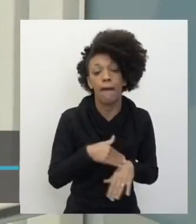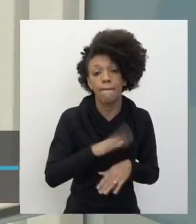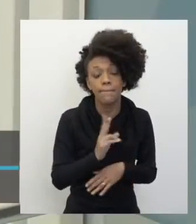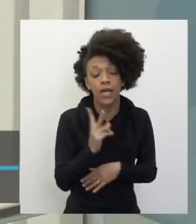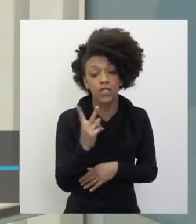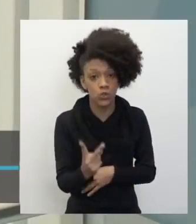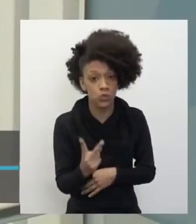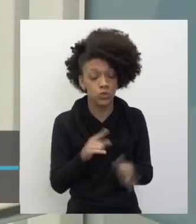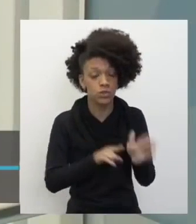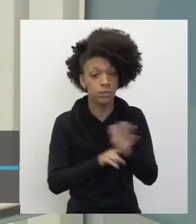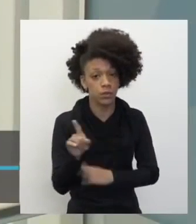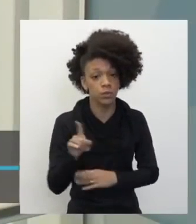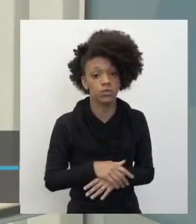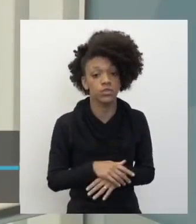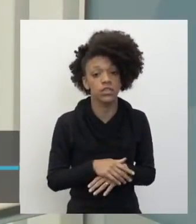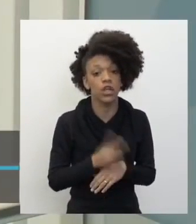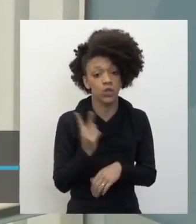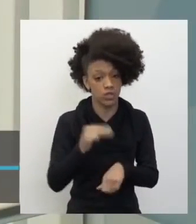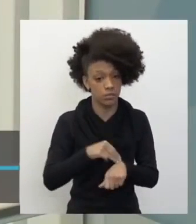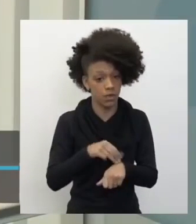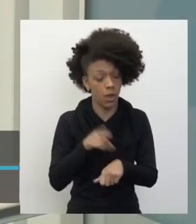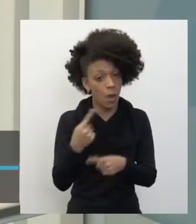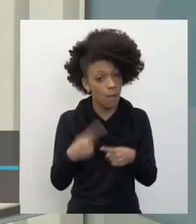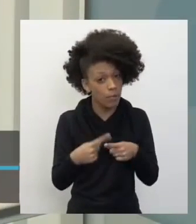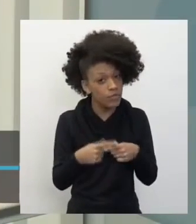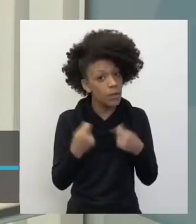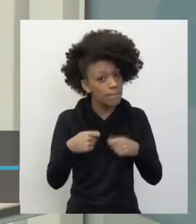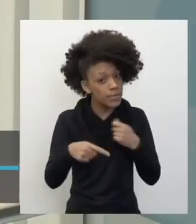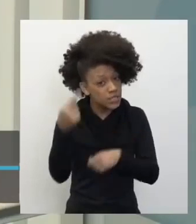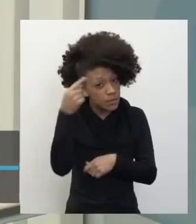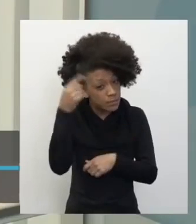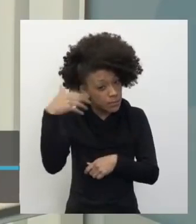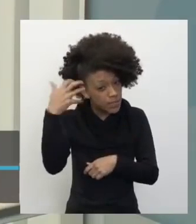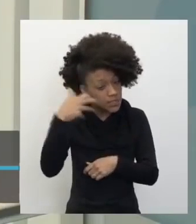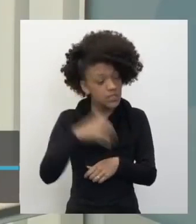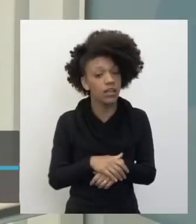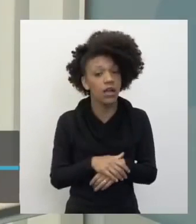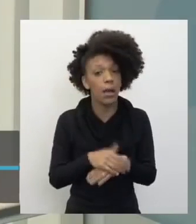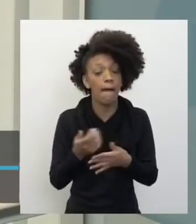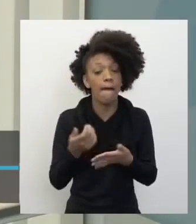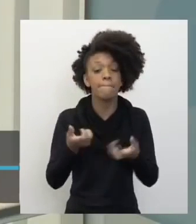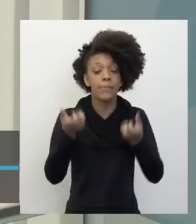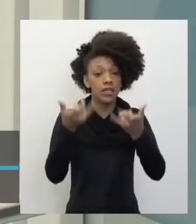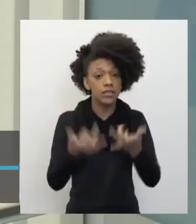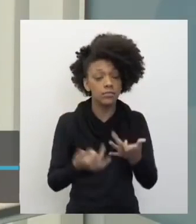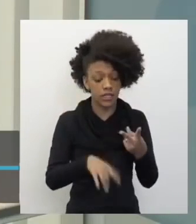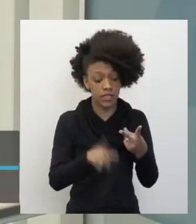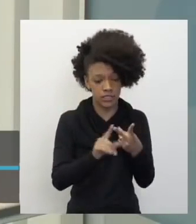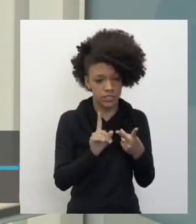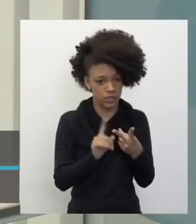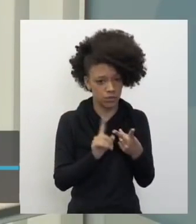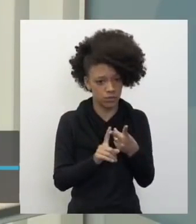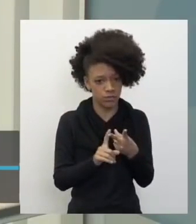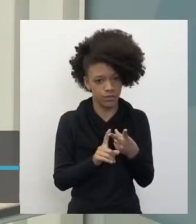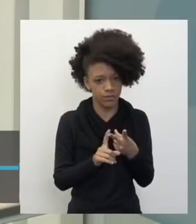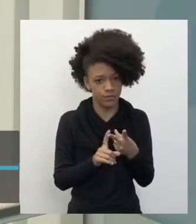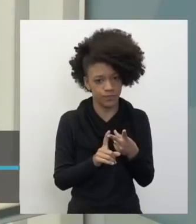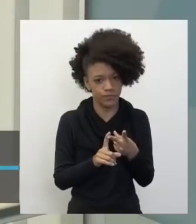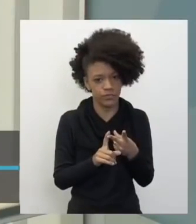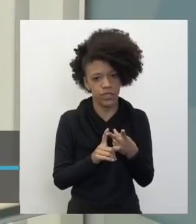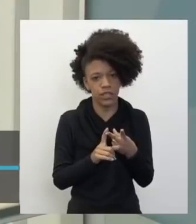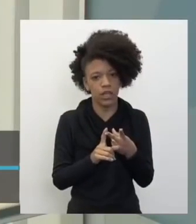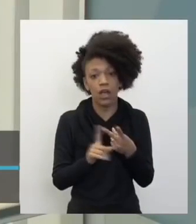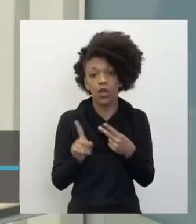agora. E aí eu vou dar mais 2 minutinhos, porque vocês precisam pensar aí um pouquinho para escrever na segunda. Não é, gente?